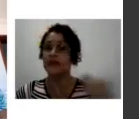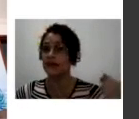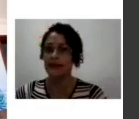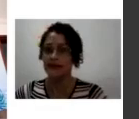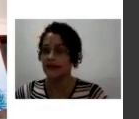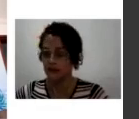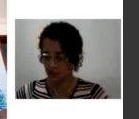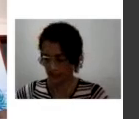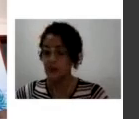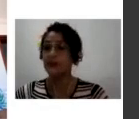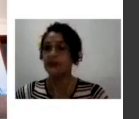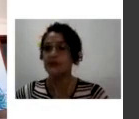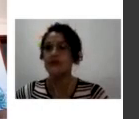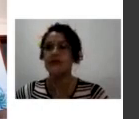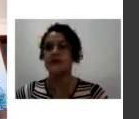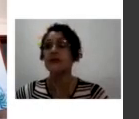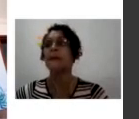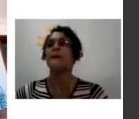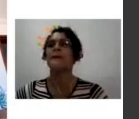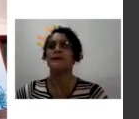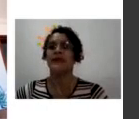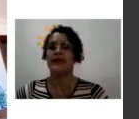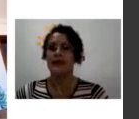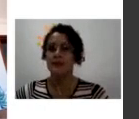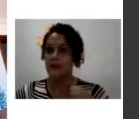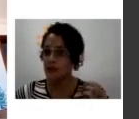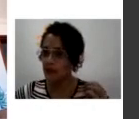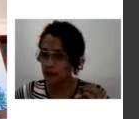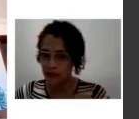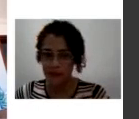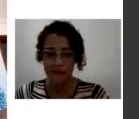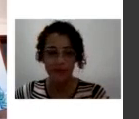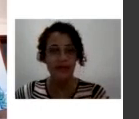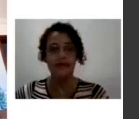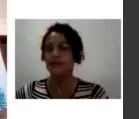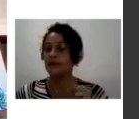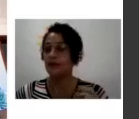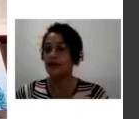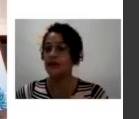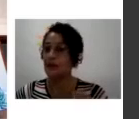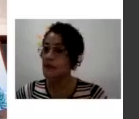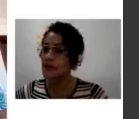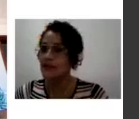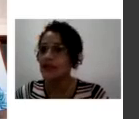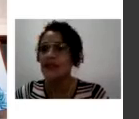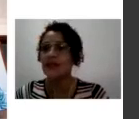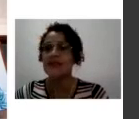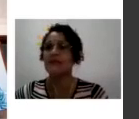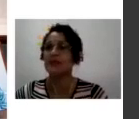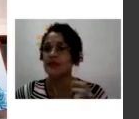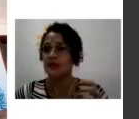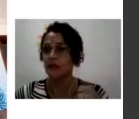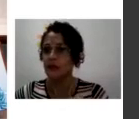eu quando entrei na universidade, quando entrei no curso de filosofia, uma coisa do seminário, do congresso, que eu mais prestava atenção